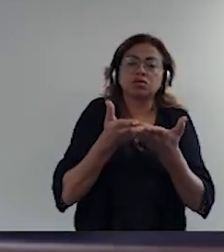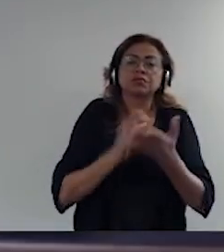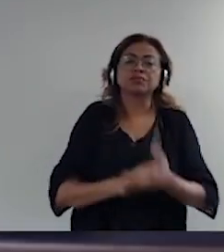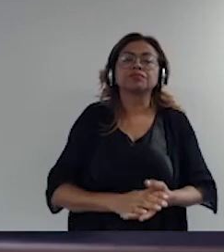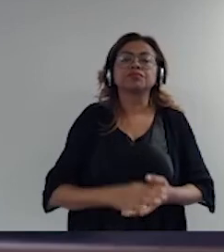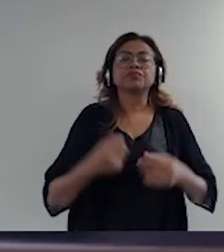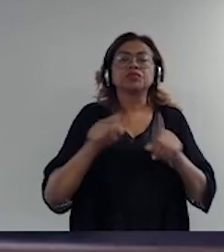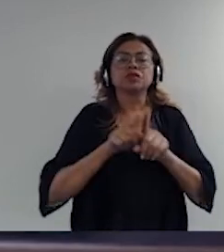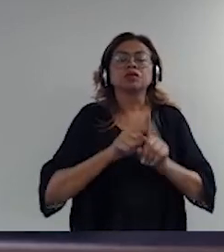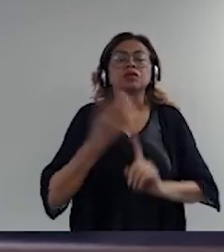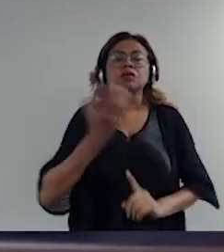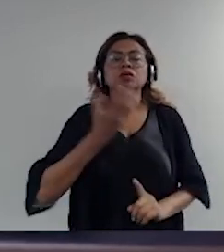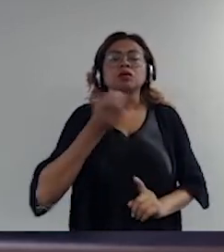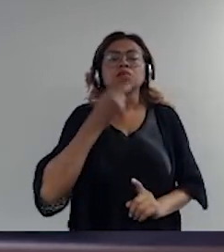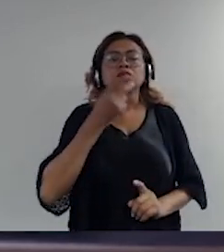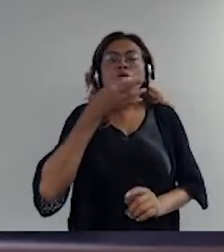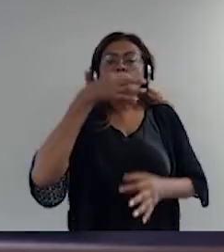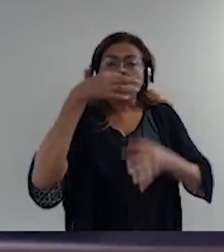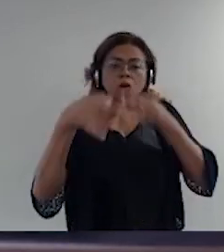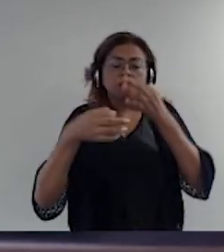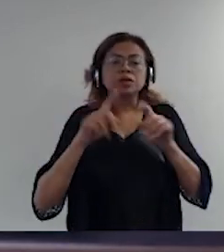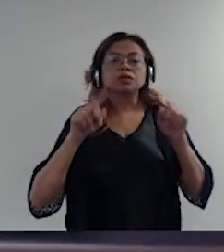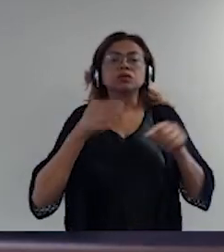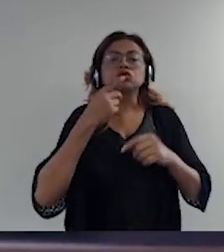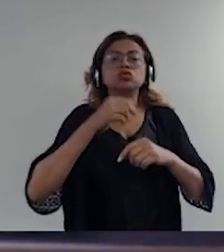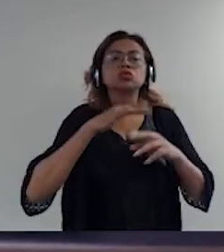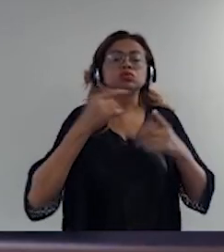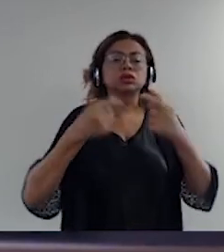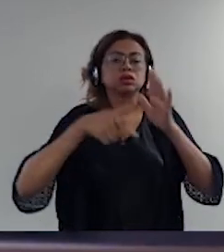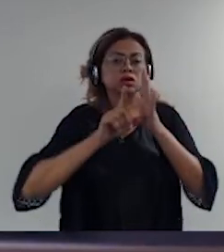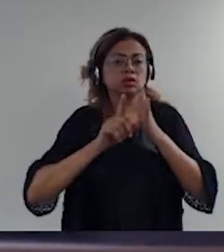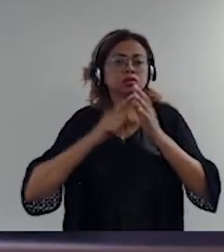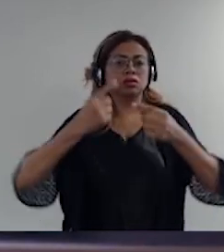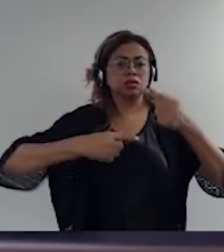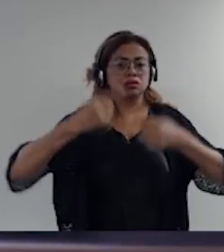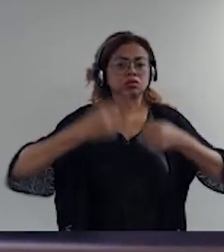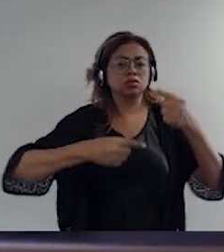E eu queria também fazer um comentário sobre a discussão do professor